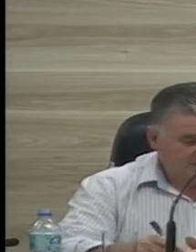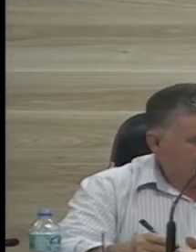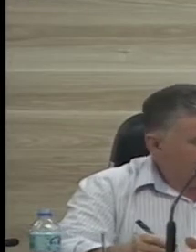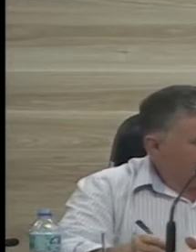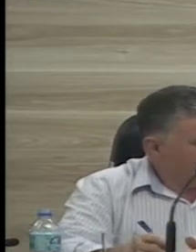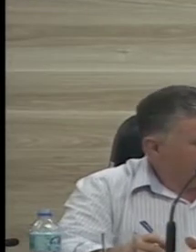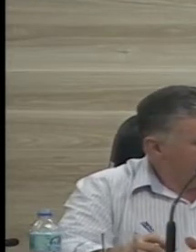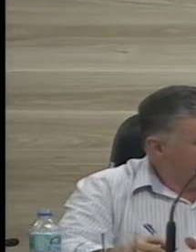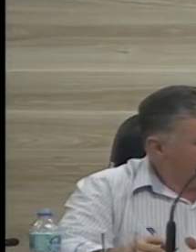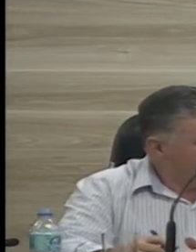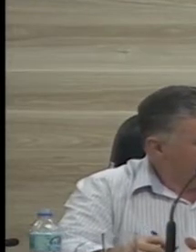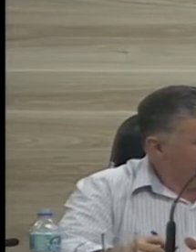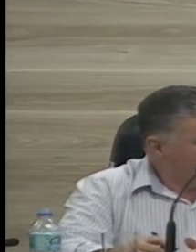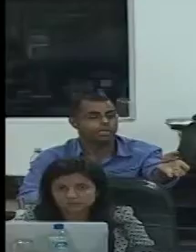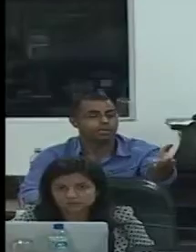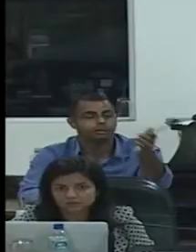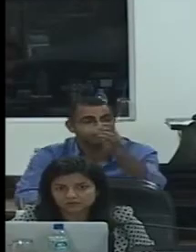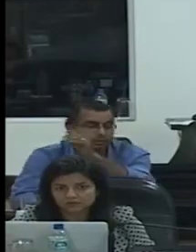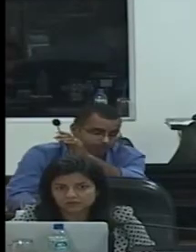Vaguinho.